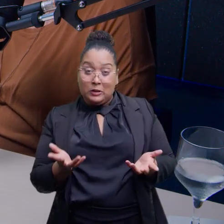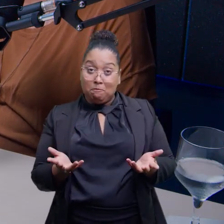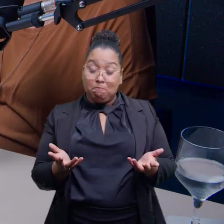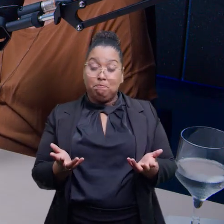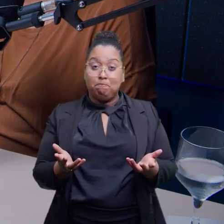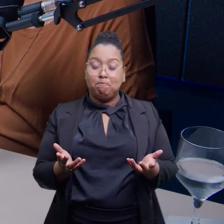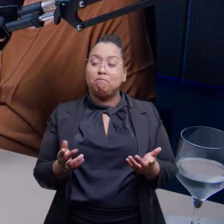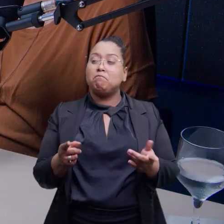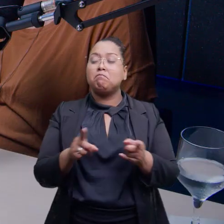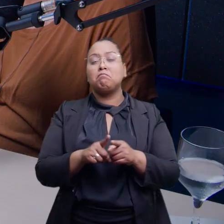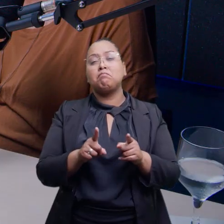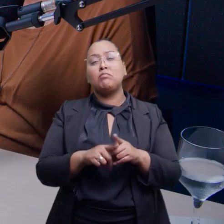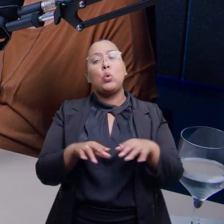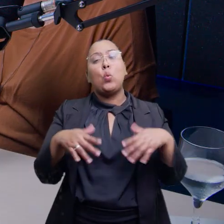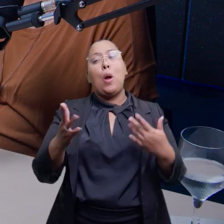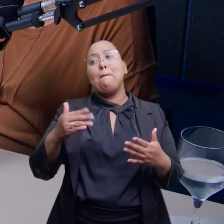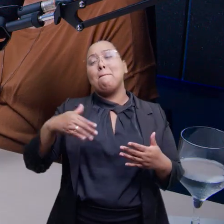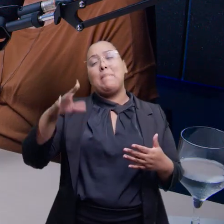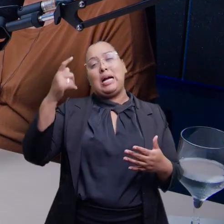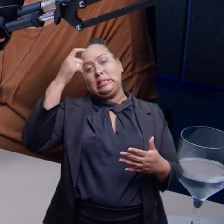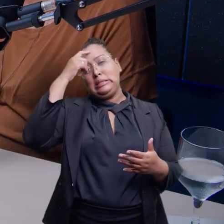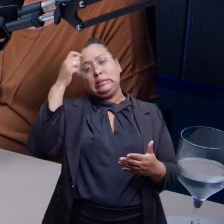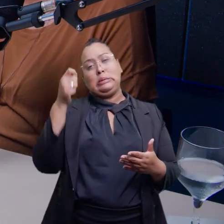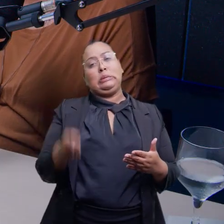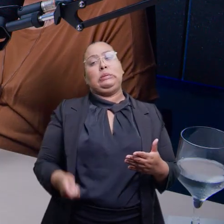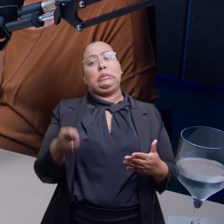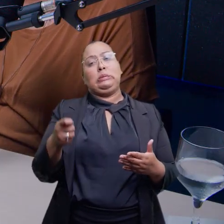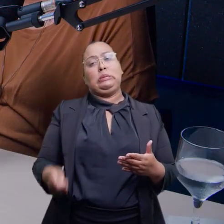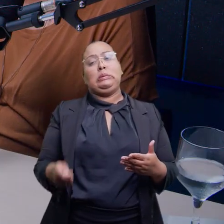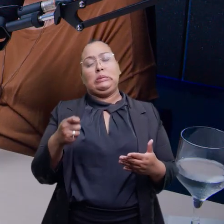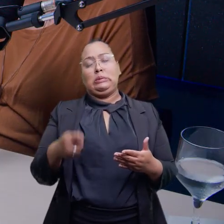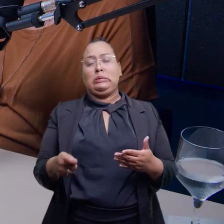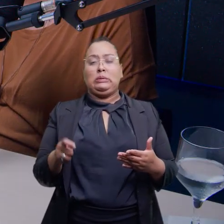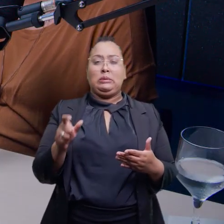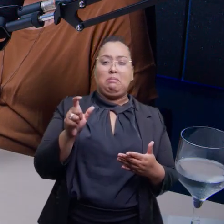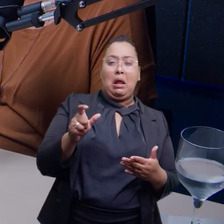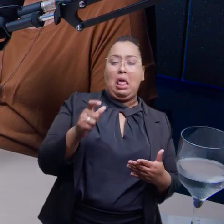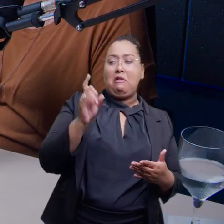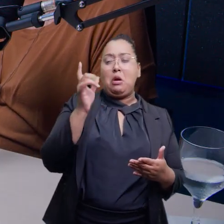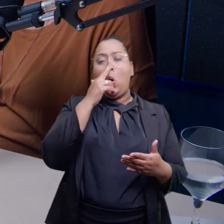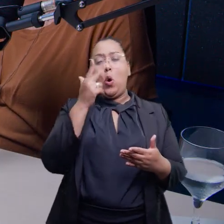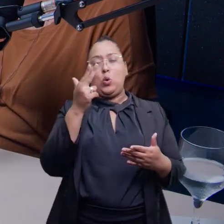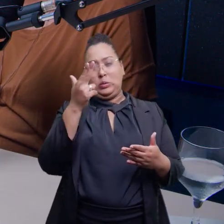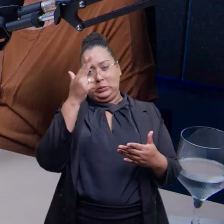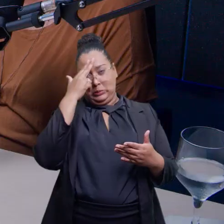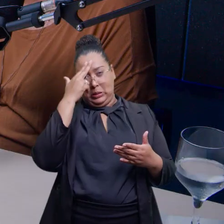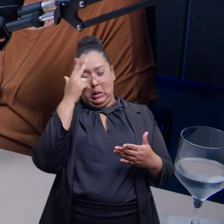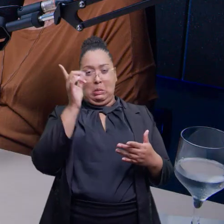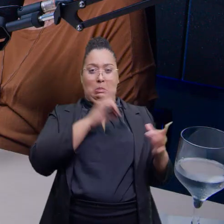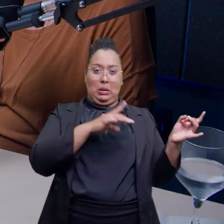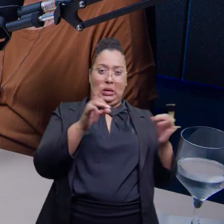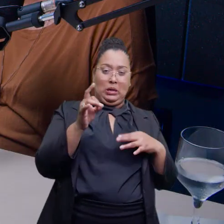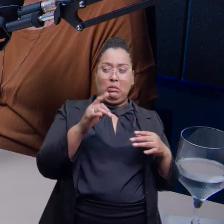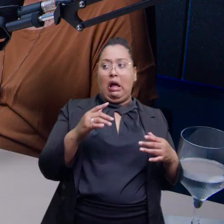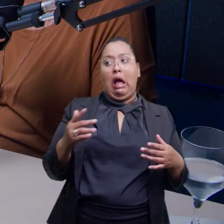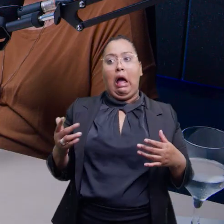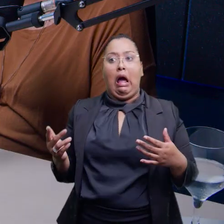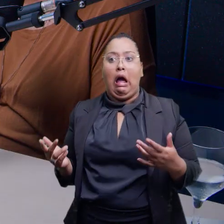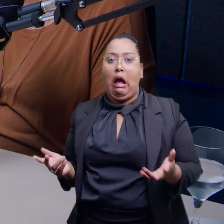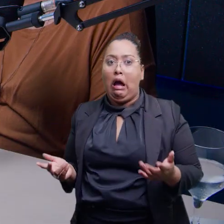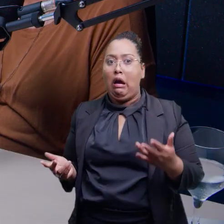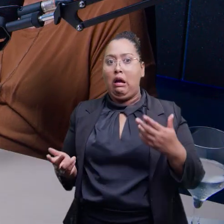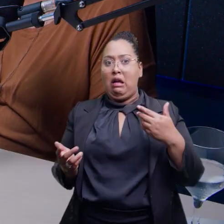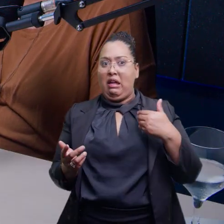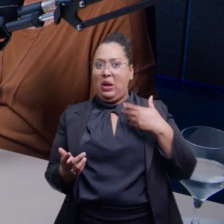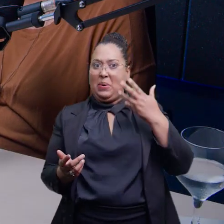difícil de desconstruir, né, nesses relatos, nesses medos, nessa questão, né, eu vou